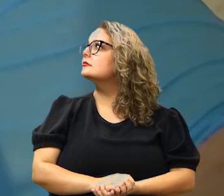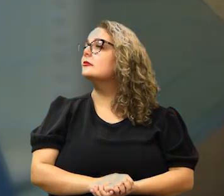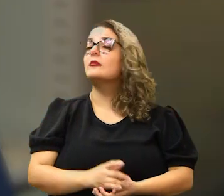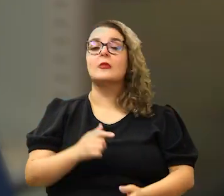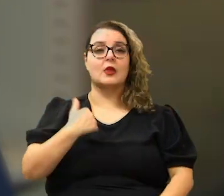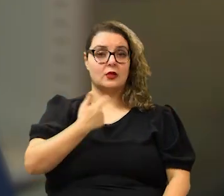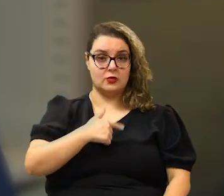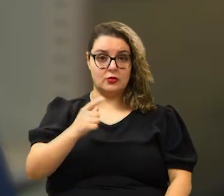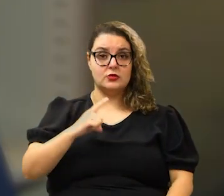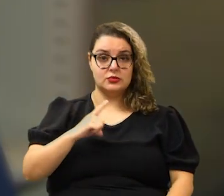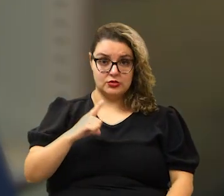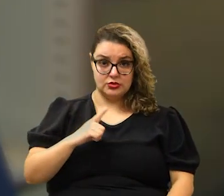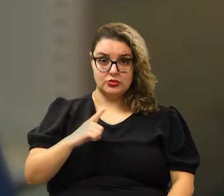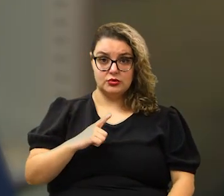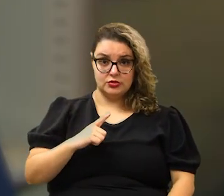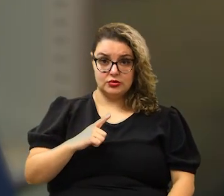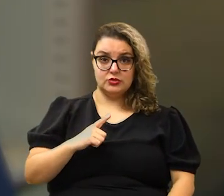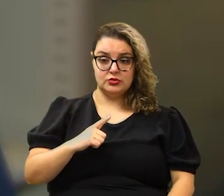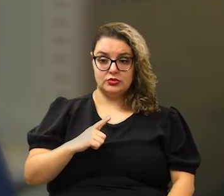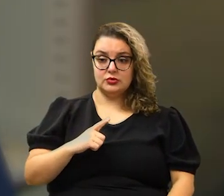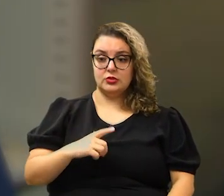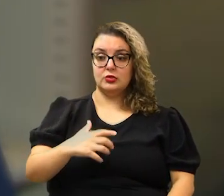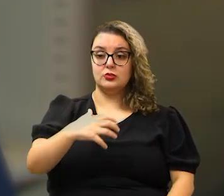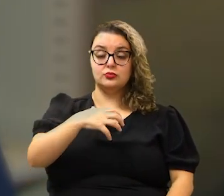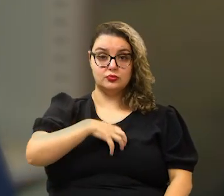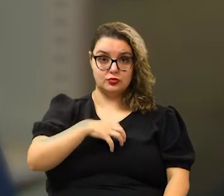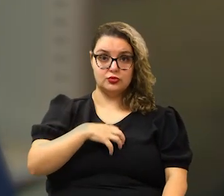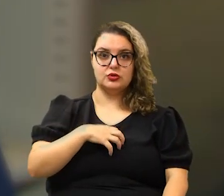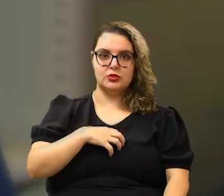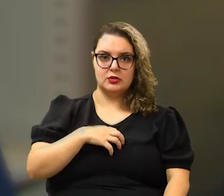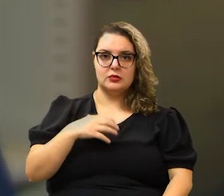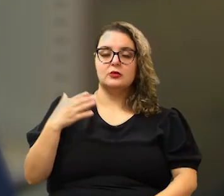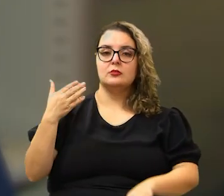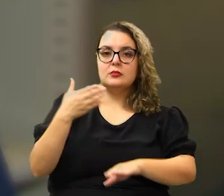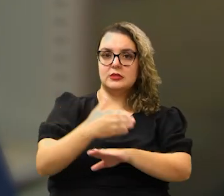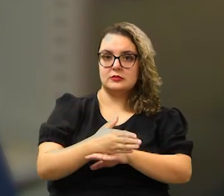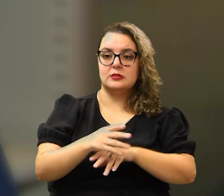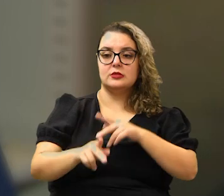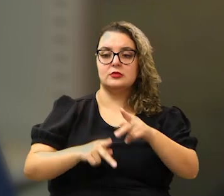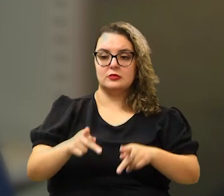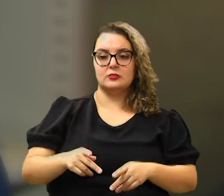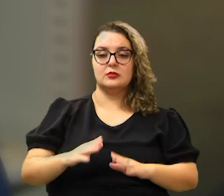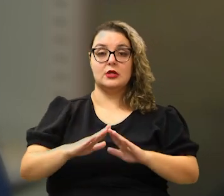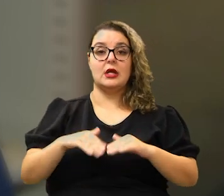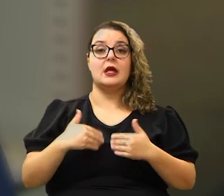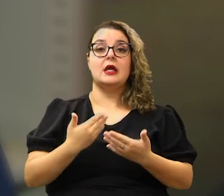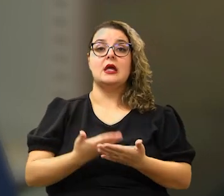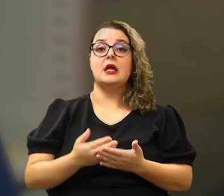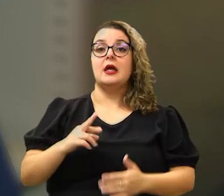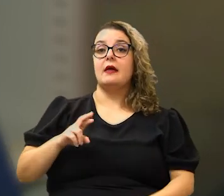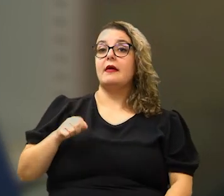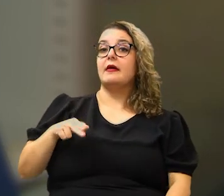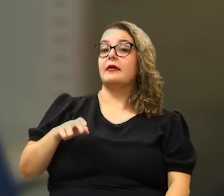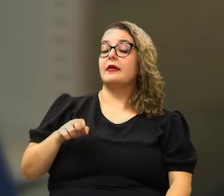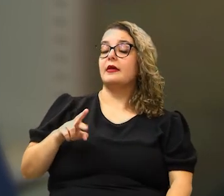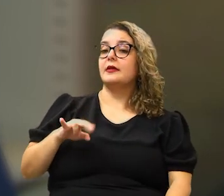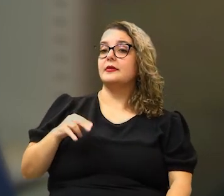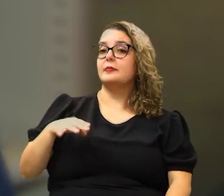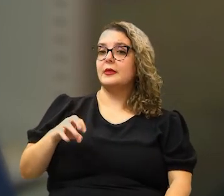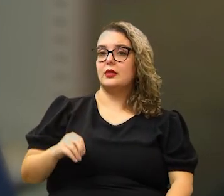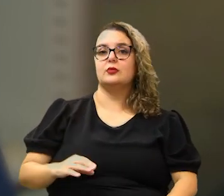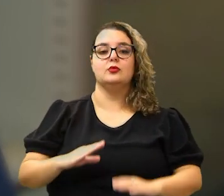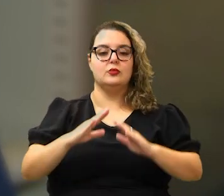A gente tinha uma ferramenta para participação popular que era chamado requerimento. Então, o morador